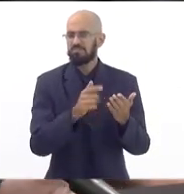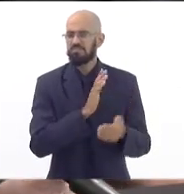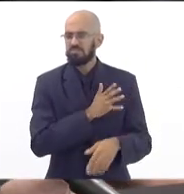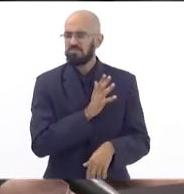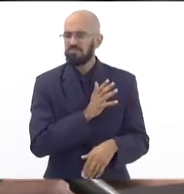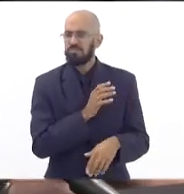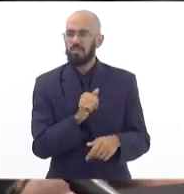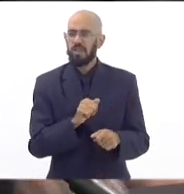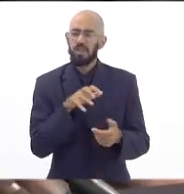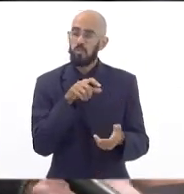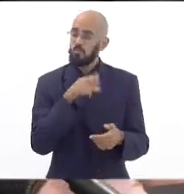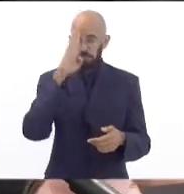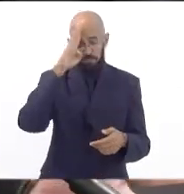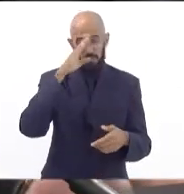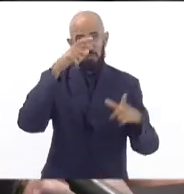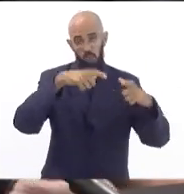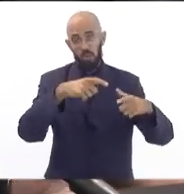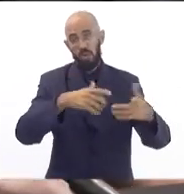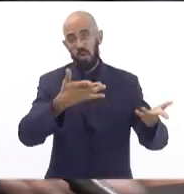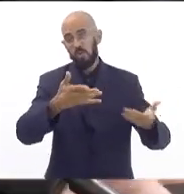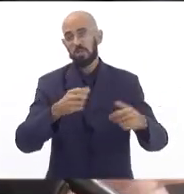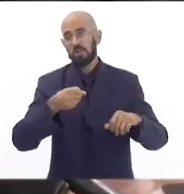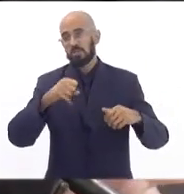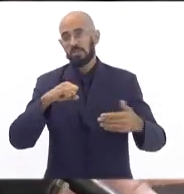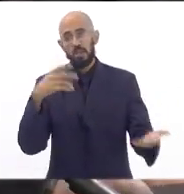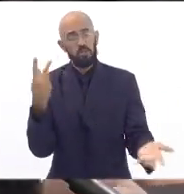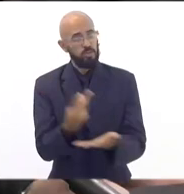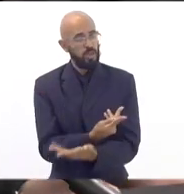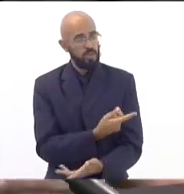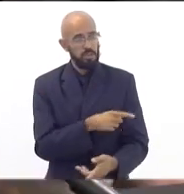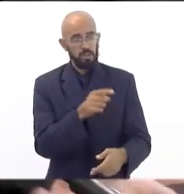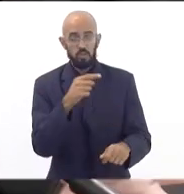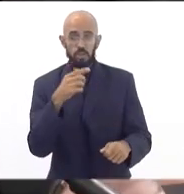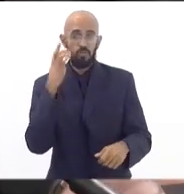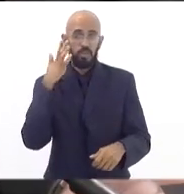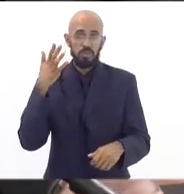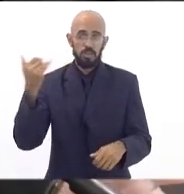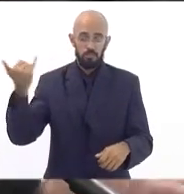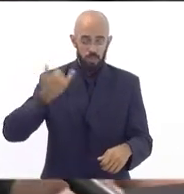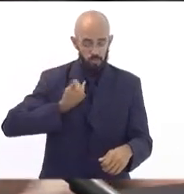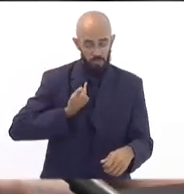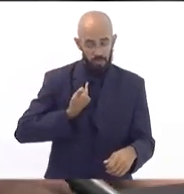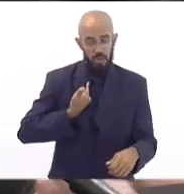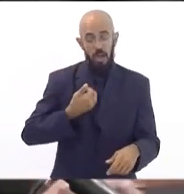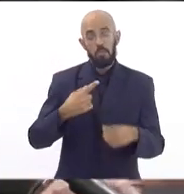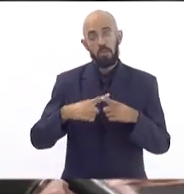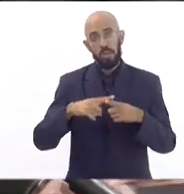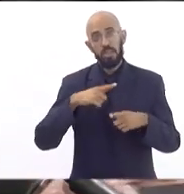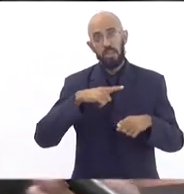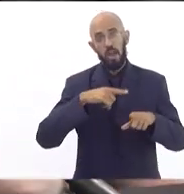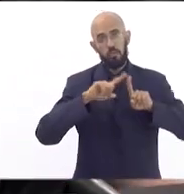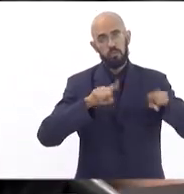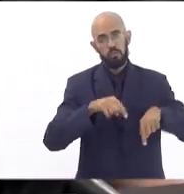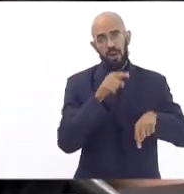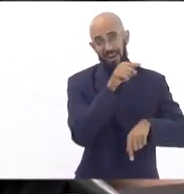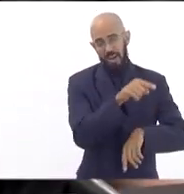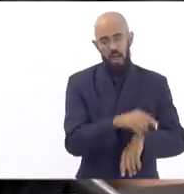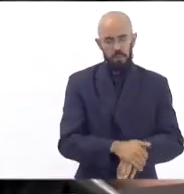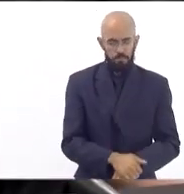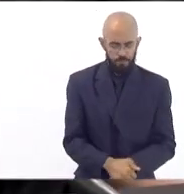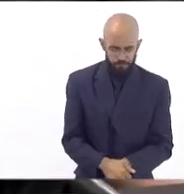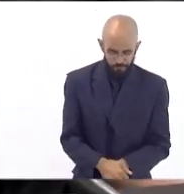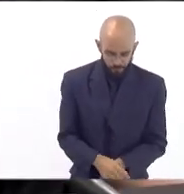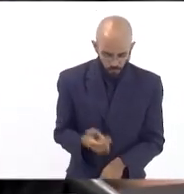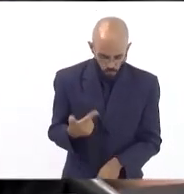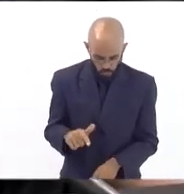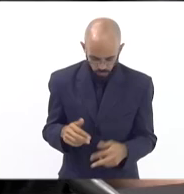detectado por eles eles têm a facilidade de nos avisar o mais rápido possível para que nós possamos agir quanto ao a questão que foi levantado